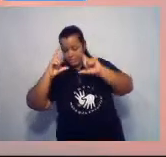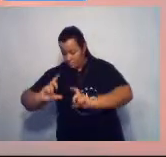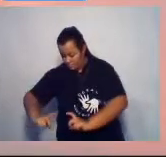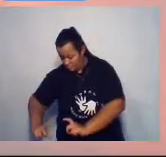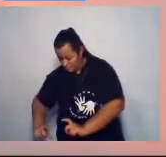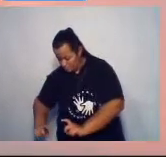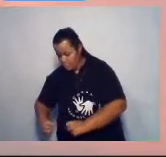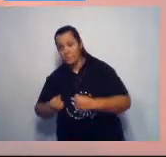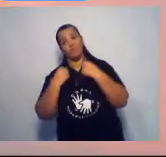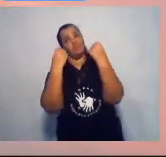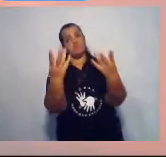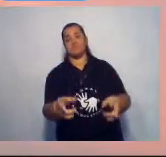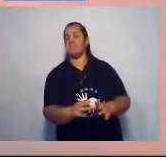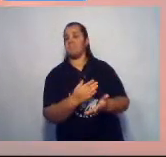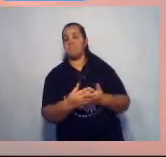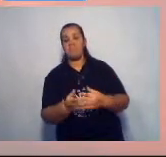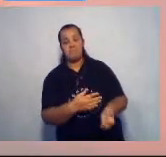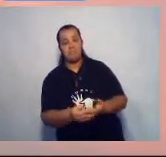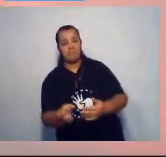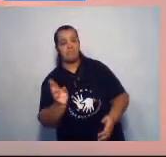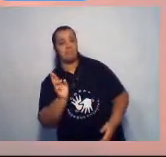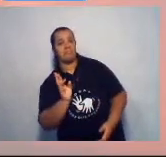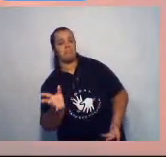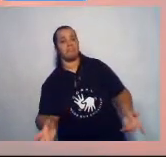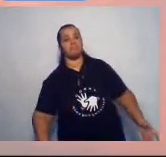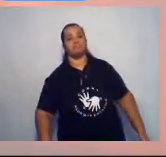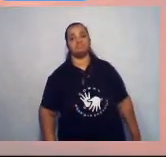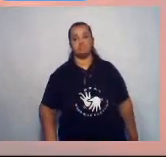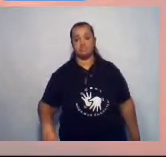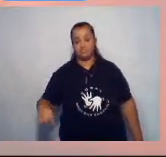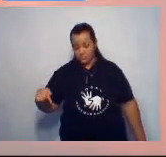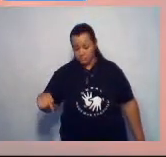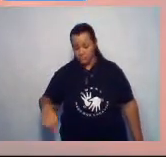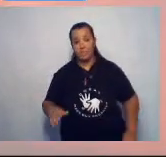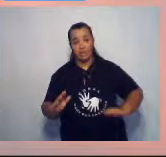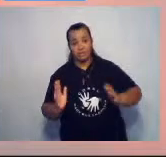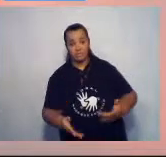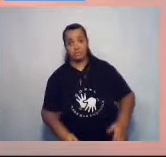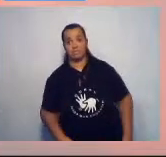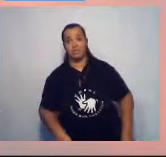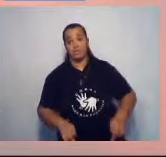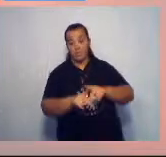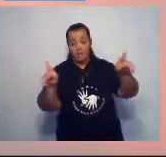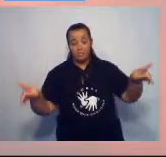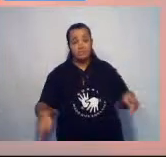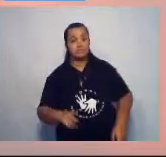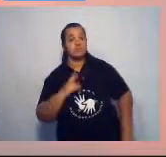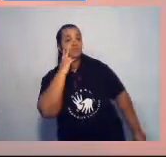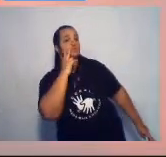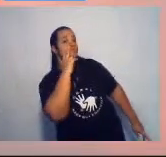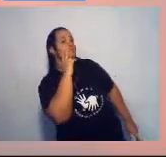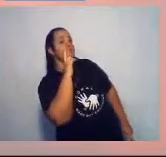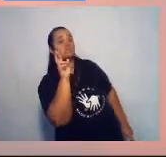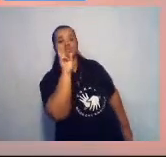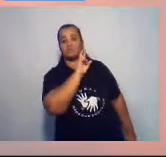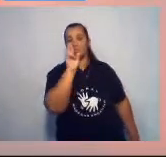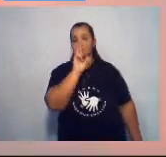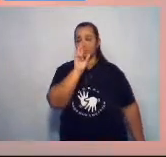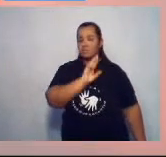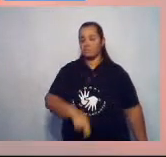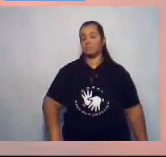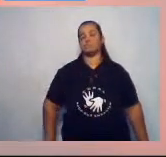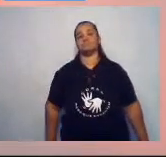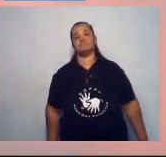é direcionado e vai fazer a sua doação quanto você quiser. E para o nosso QR Code, olha, a partir de agora tá valendo uma pizza e um vinho do Bergamo